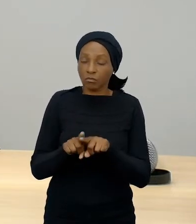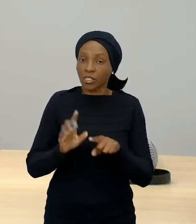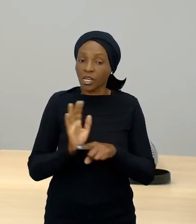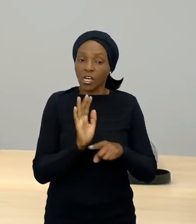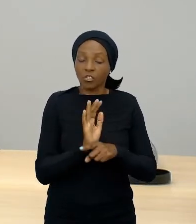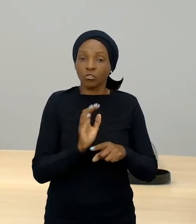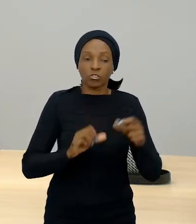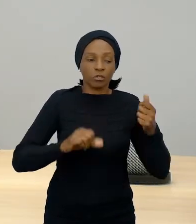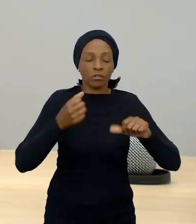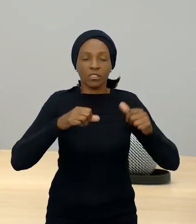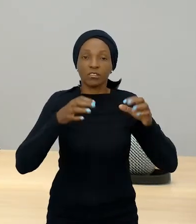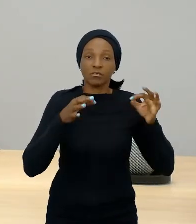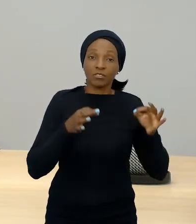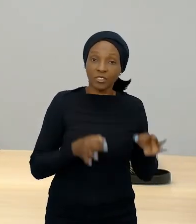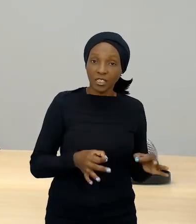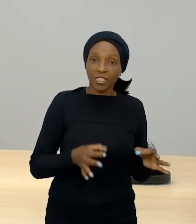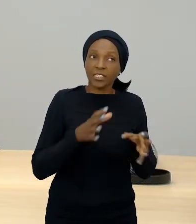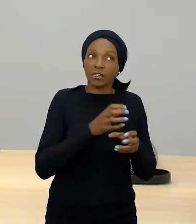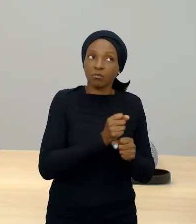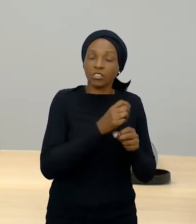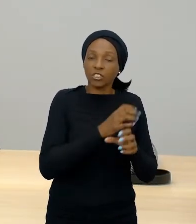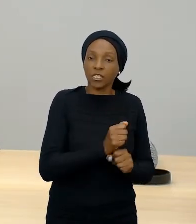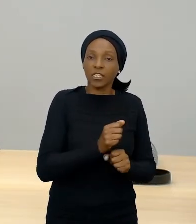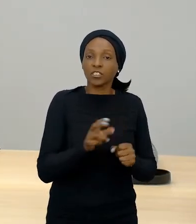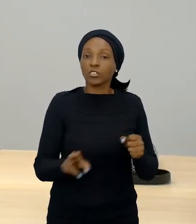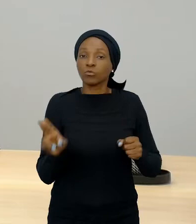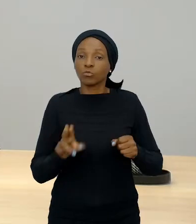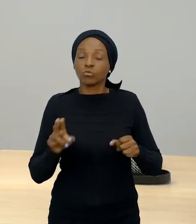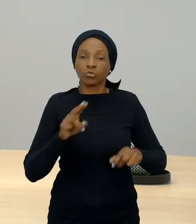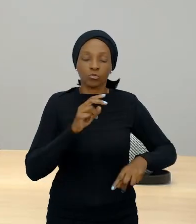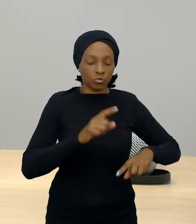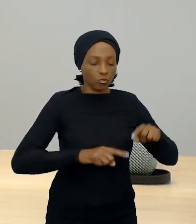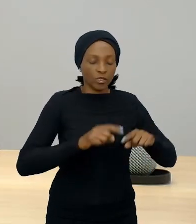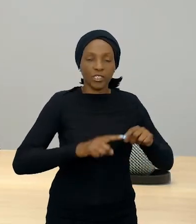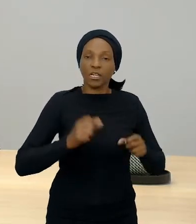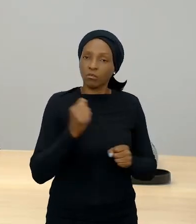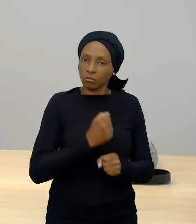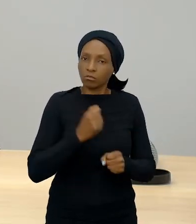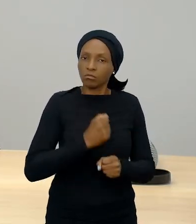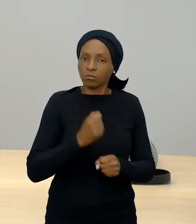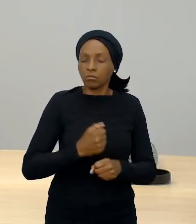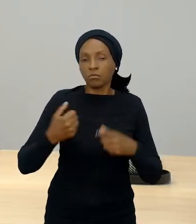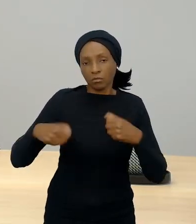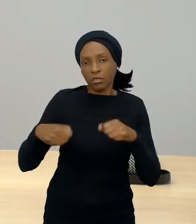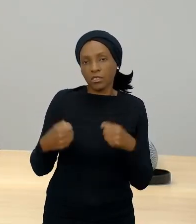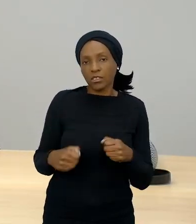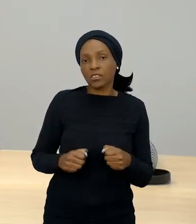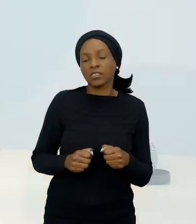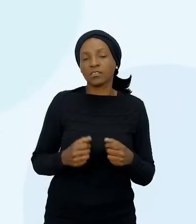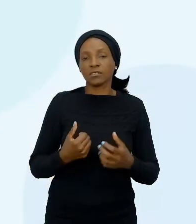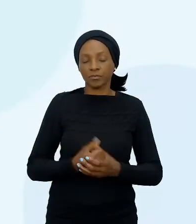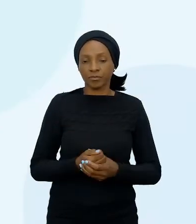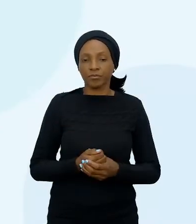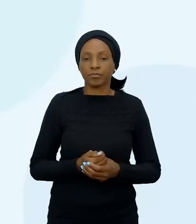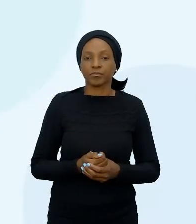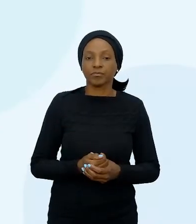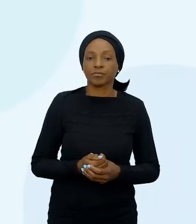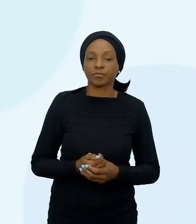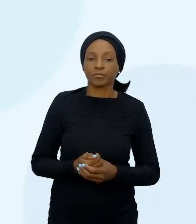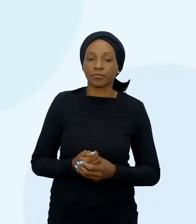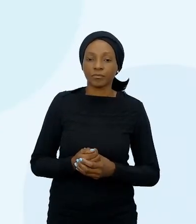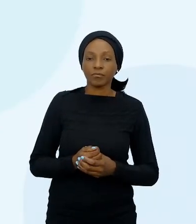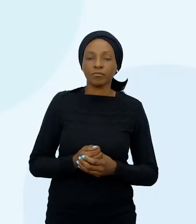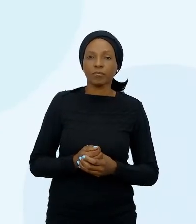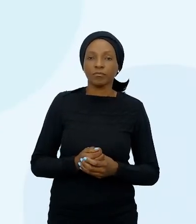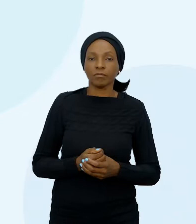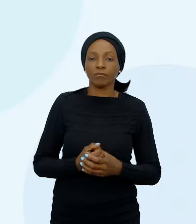dimensionamento do tanto de material, né, que você vai necessitar para aquela obra, né? Então, se tornando